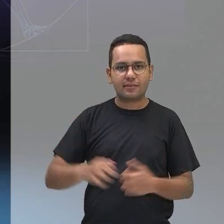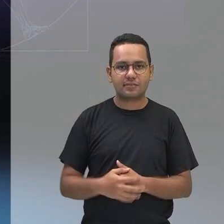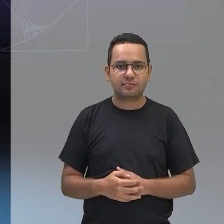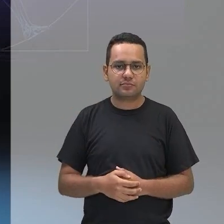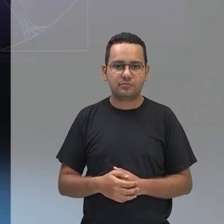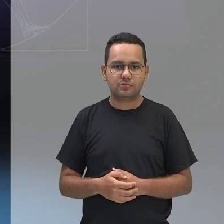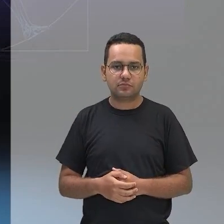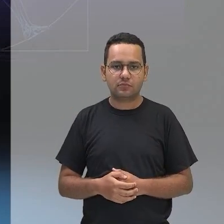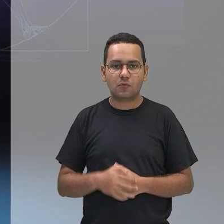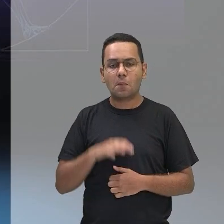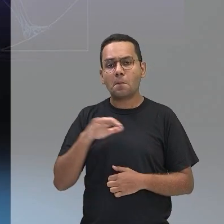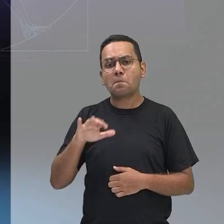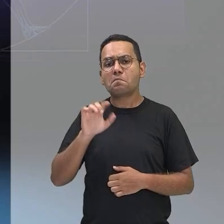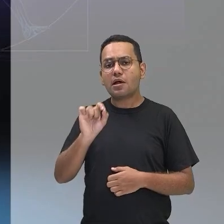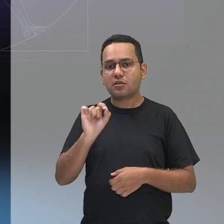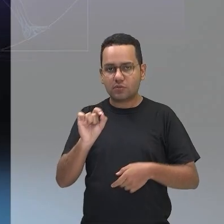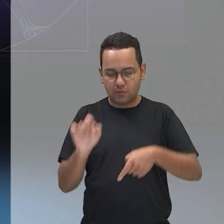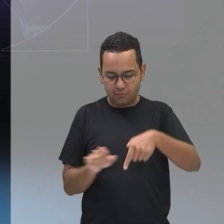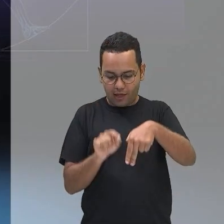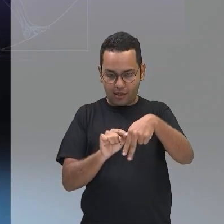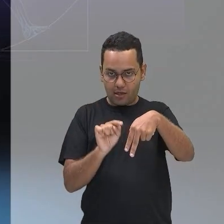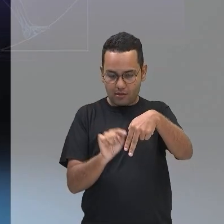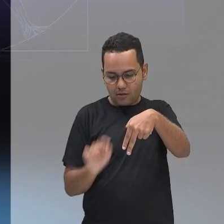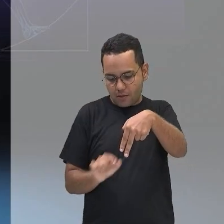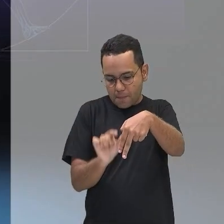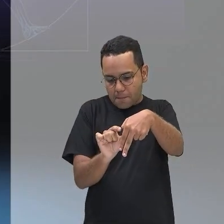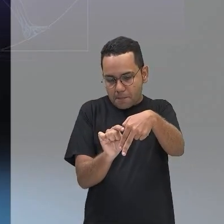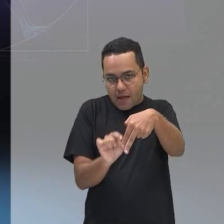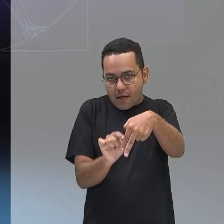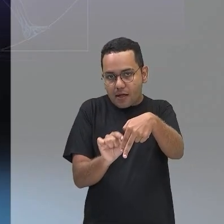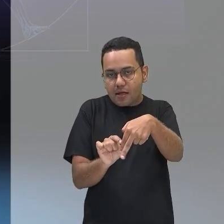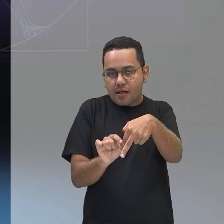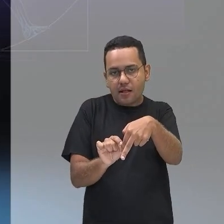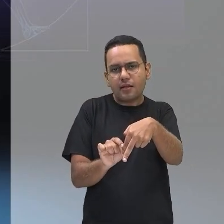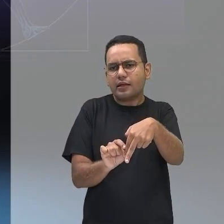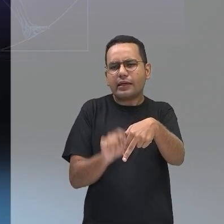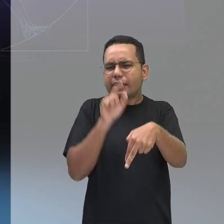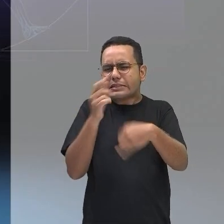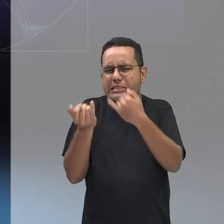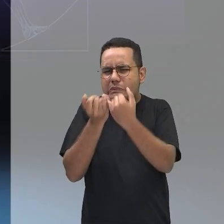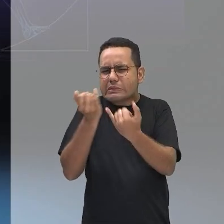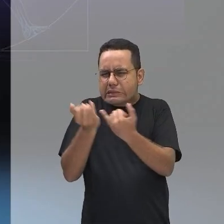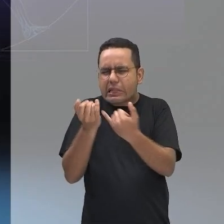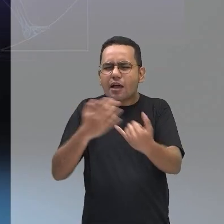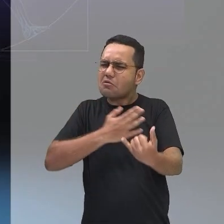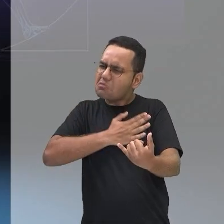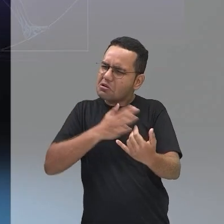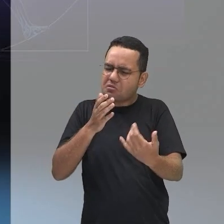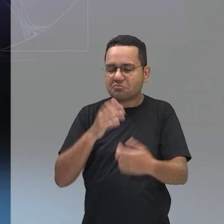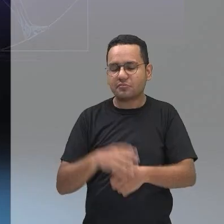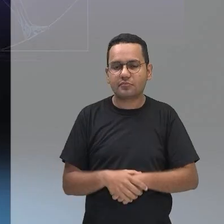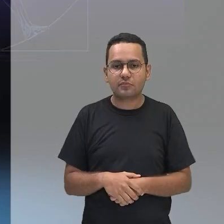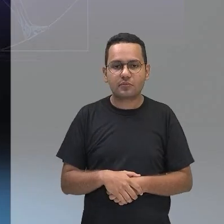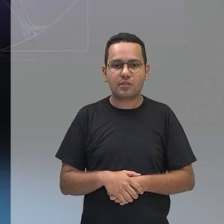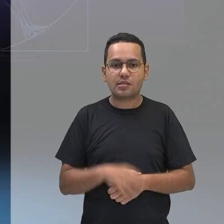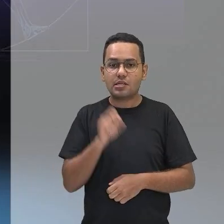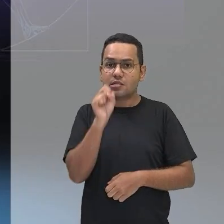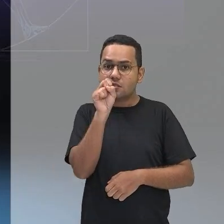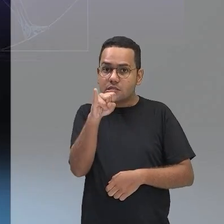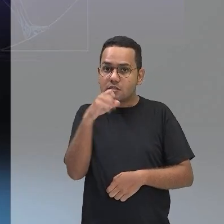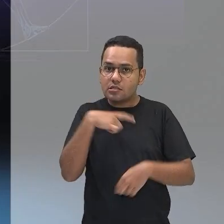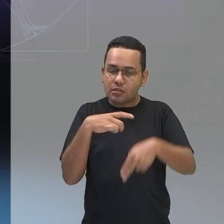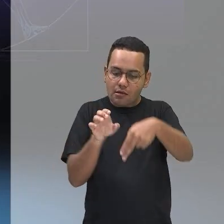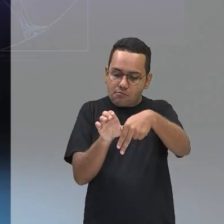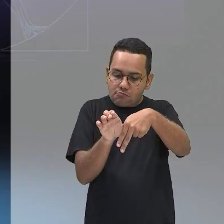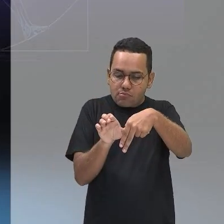Eles são músculos que são considerados um outro coração. Quanto mais forte for a sua panturrilha, né, a